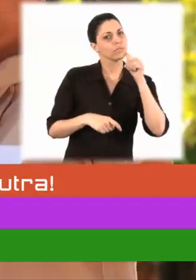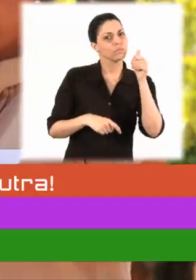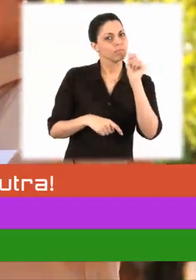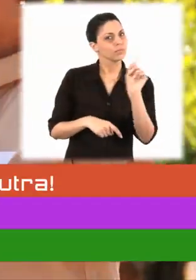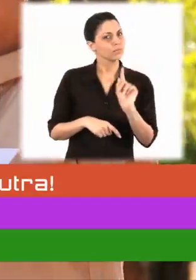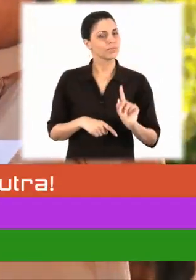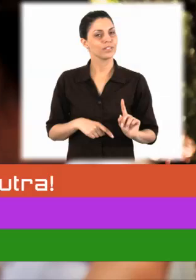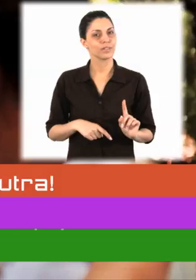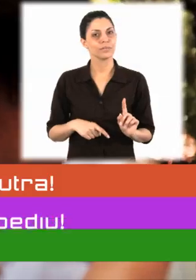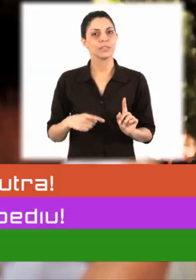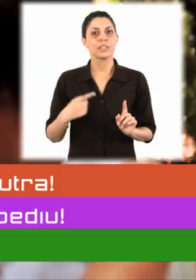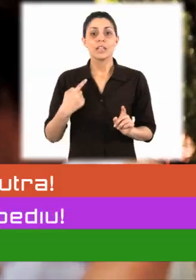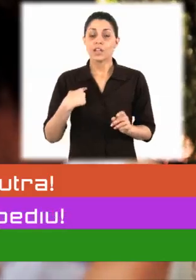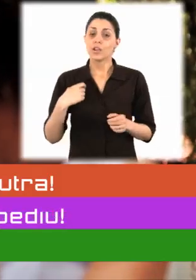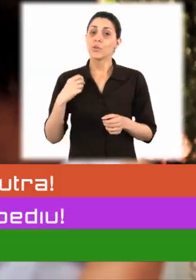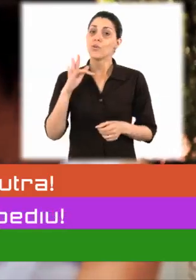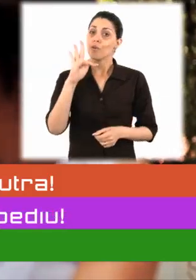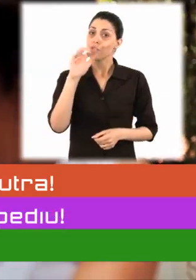com outra.